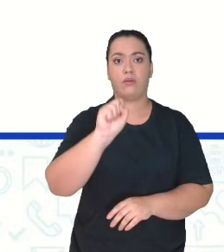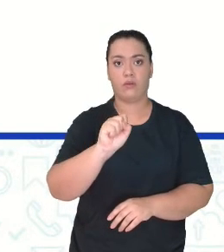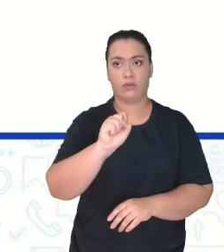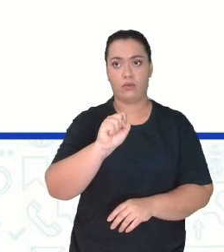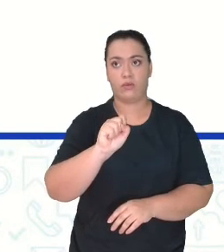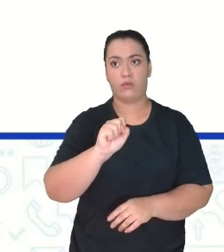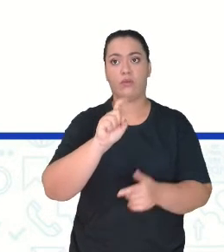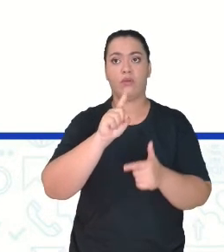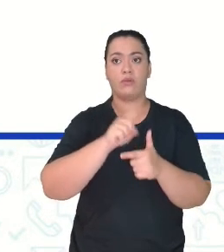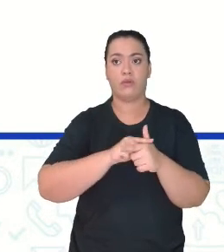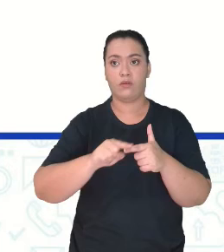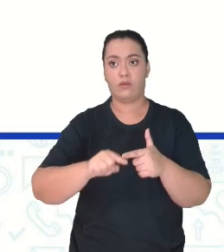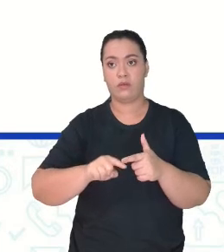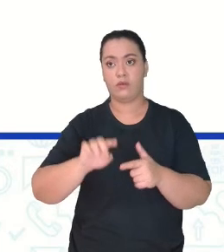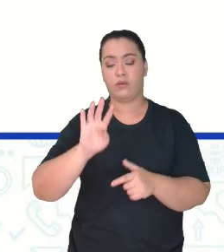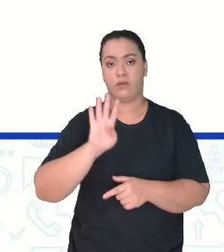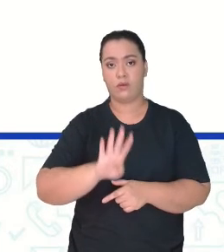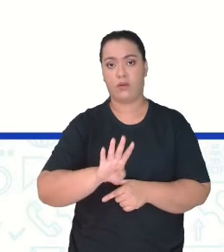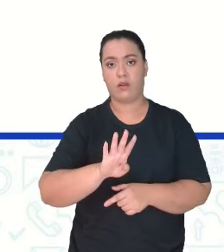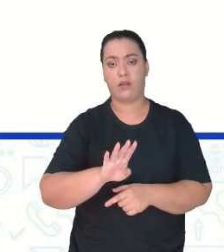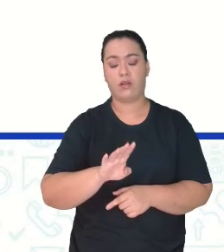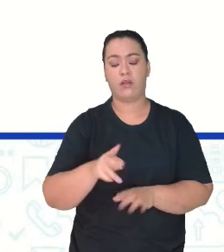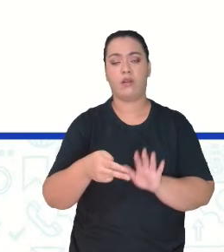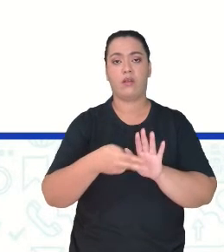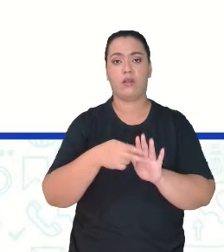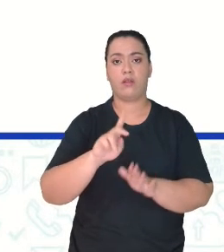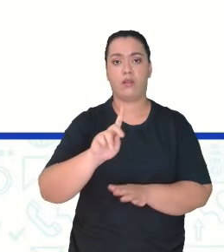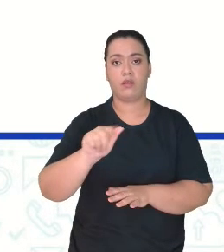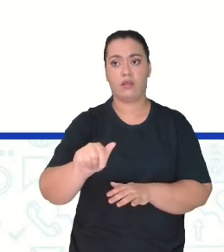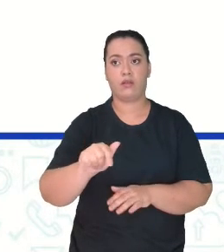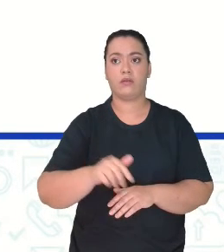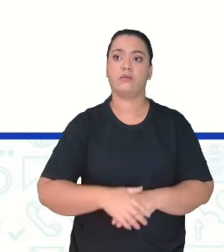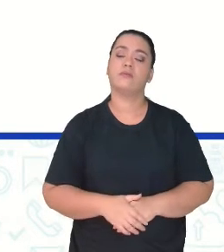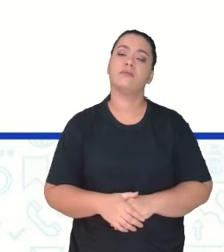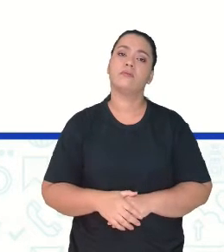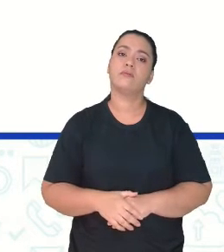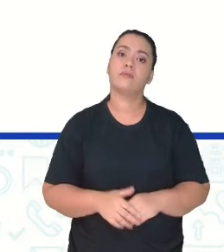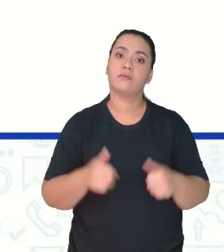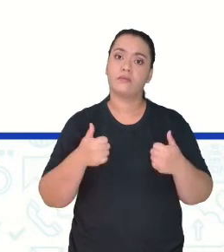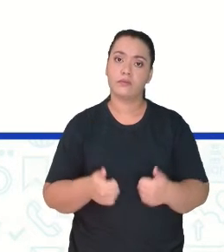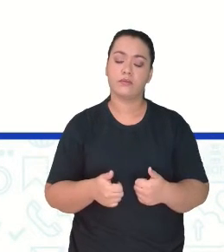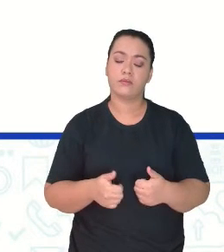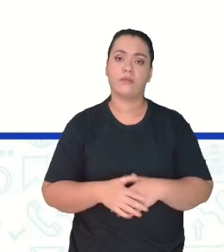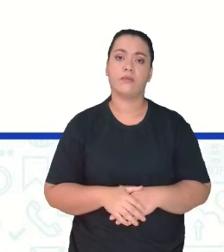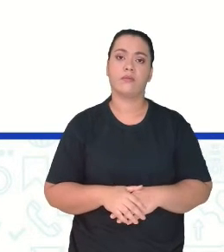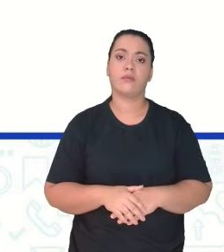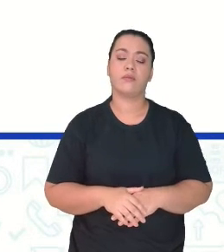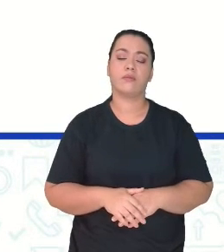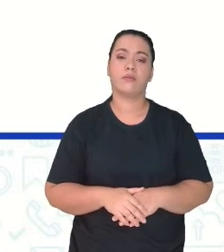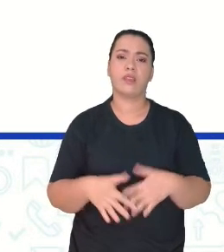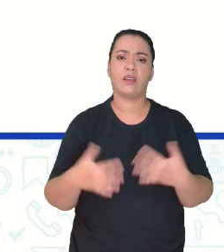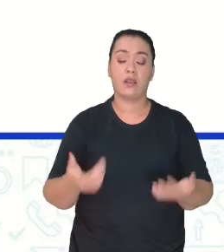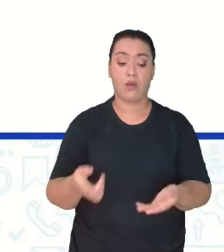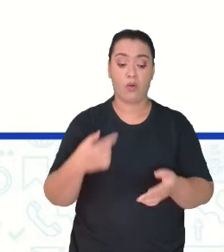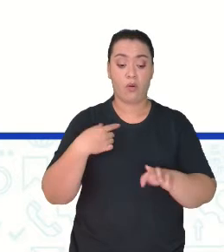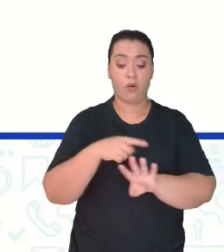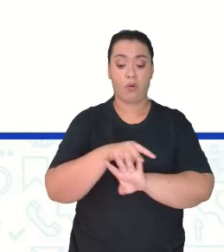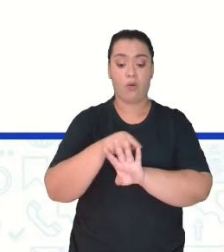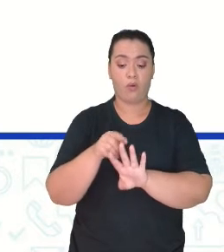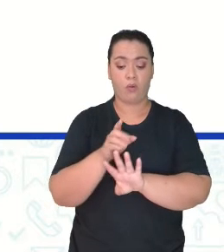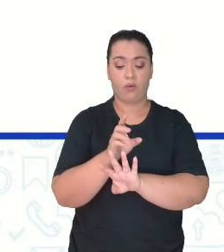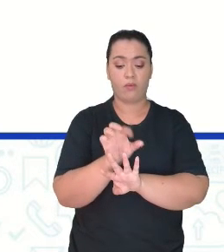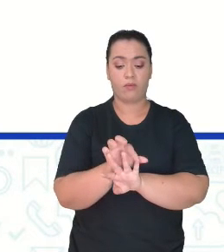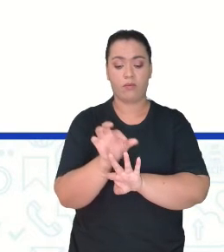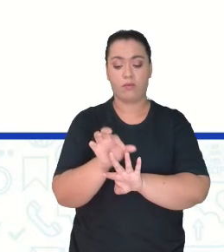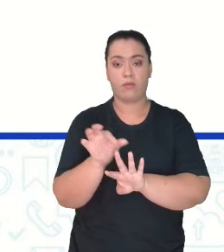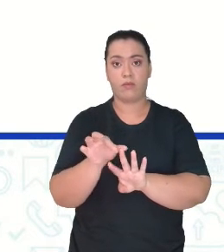iguais. Isso dá igual a quanto? Dá igual a 17. Belezinha? Então, dessas 4 partes,